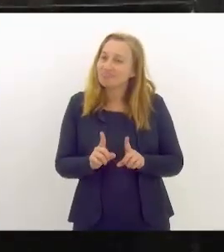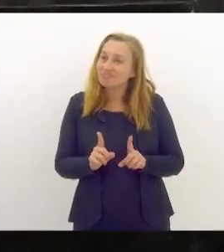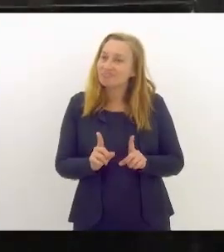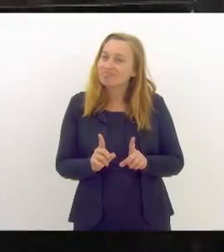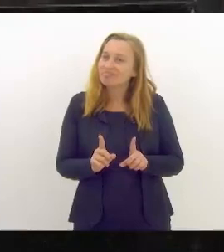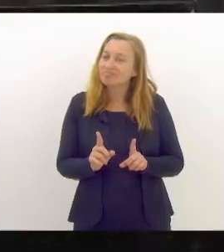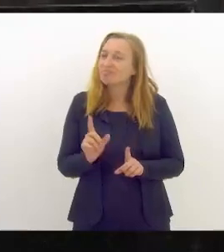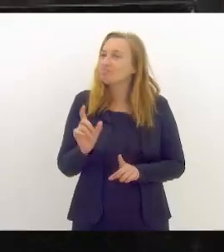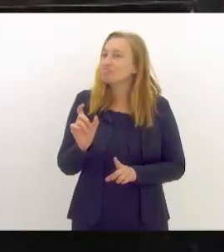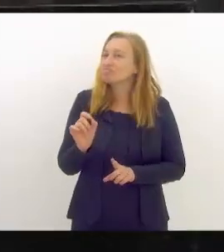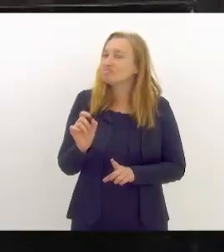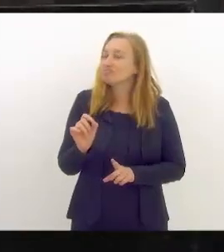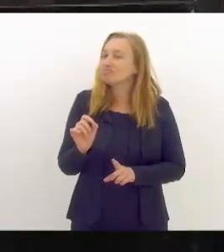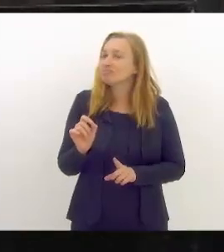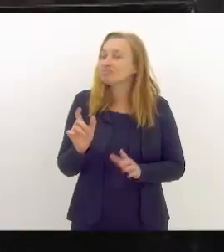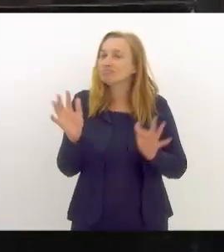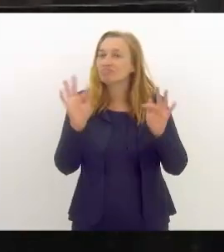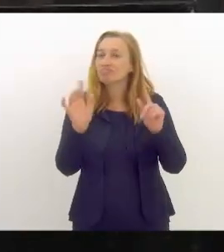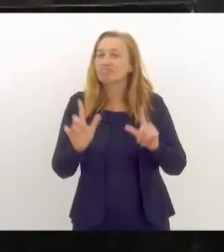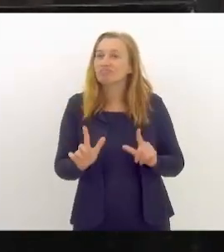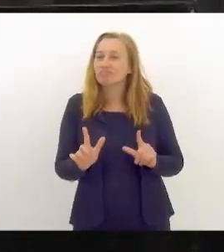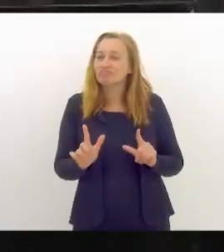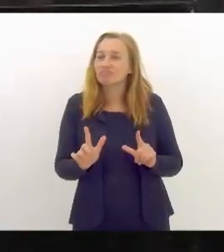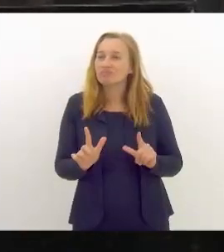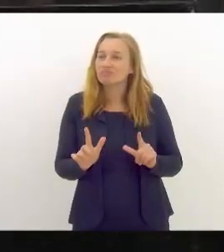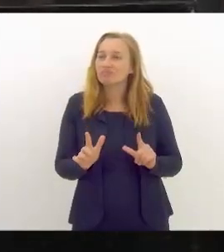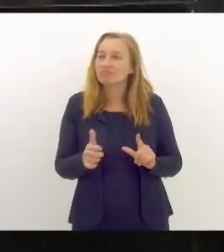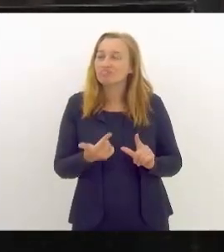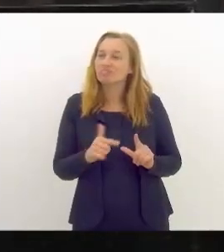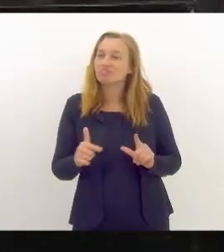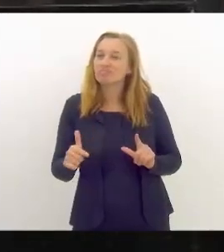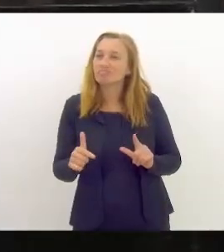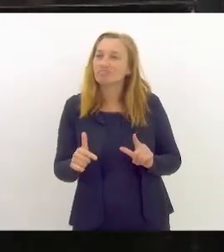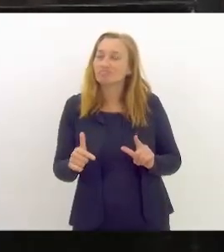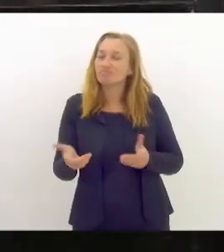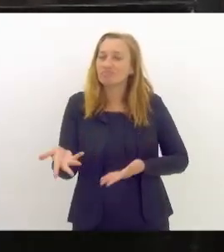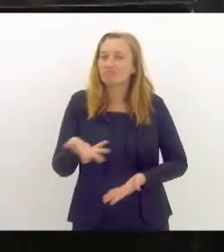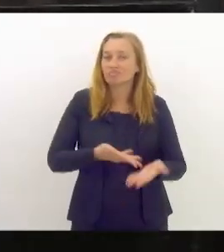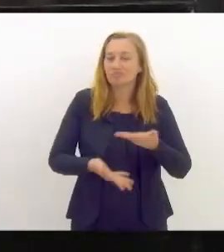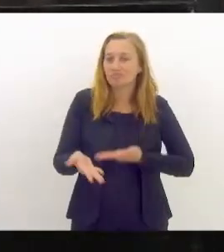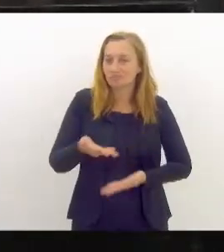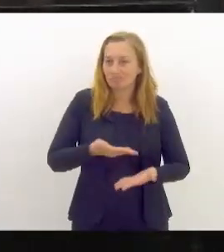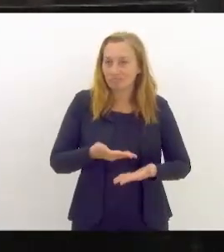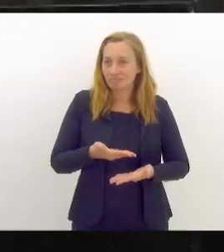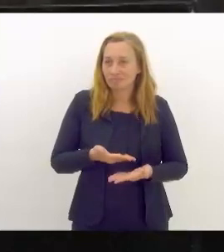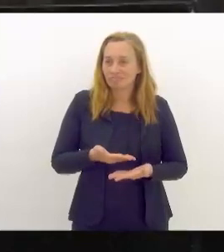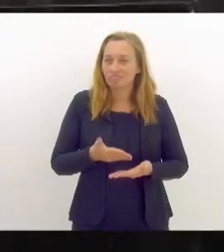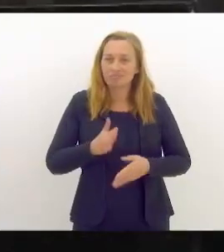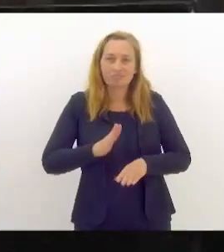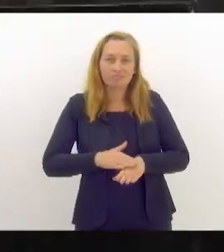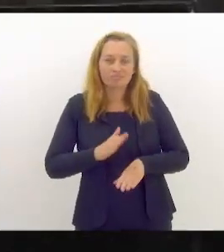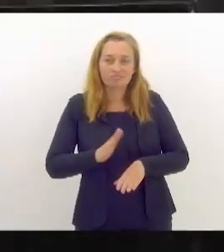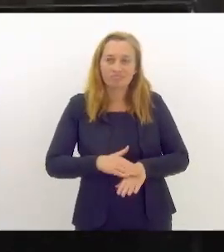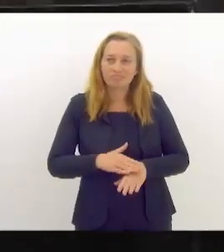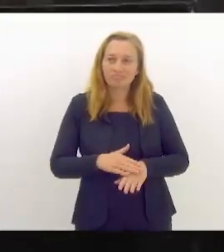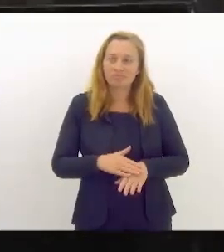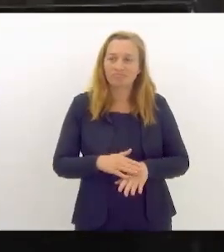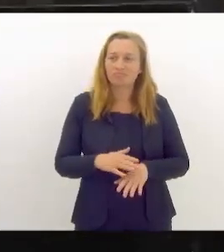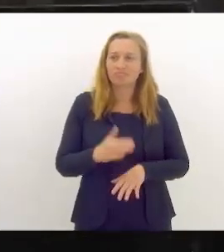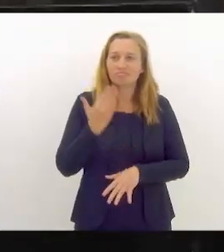forma o que que seria a felicidade se ela não puder ser compartilhada e eu cada vez mais me